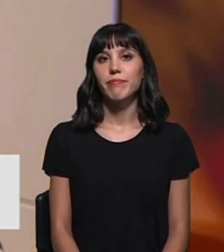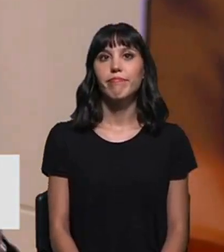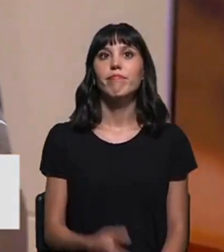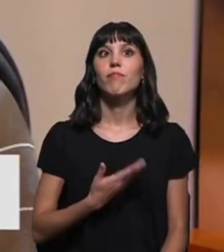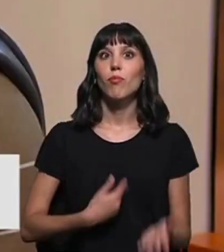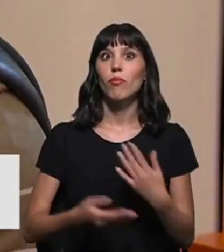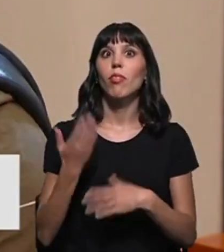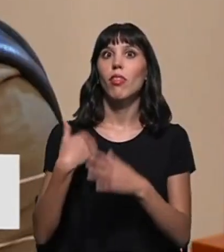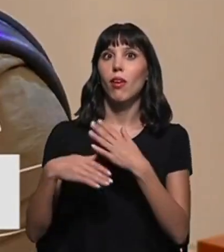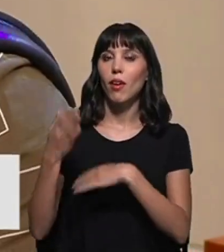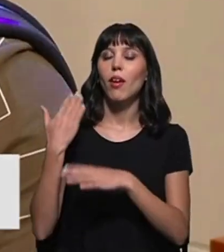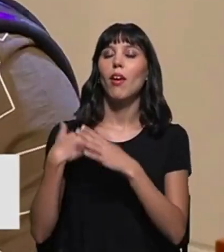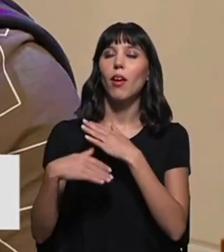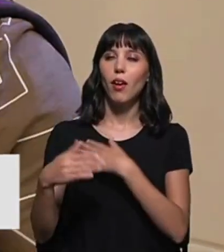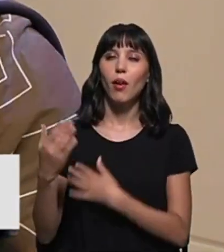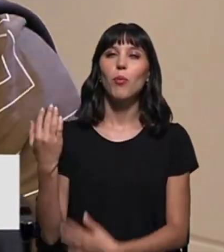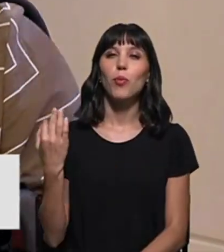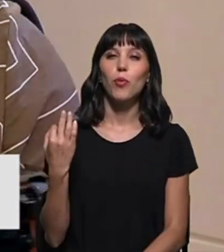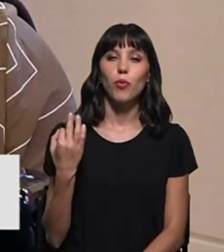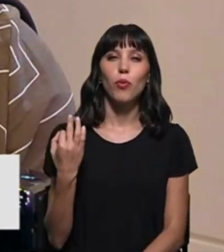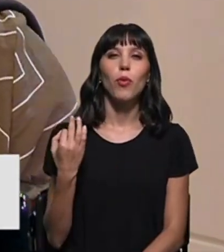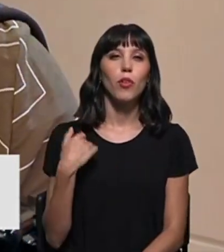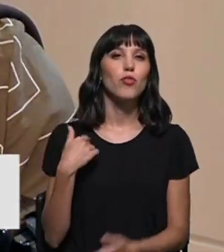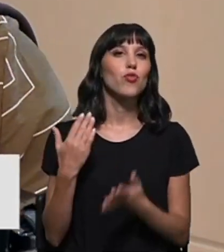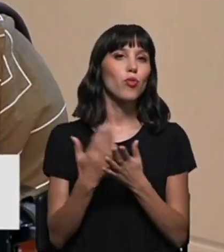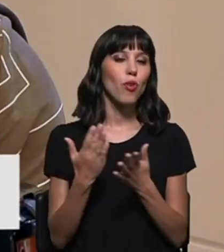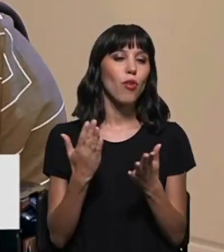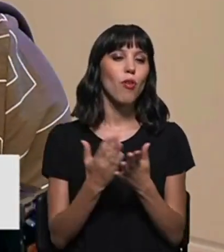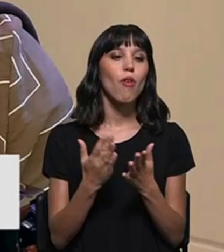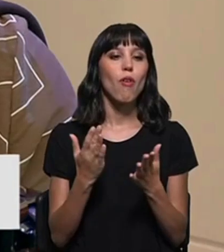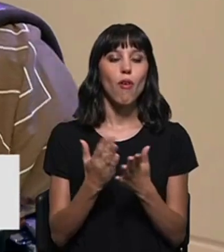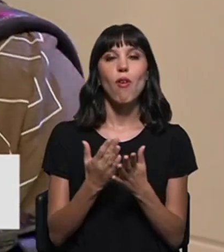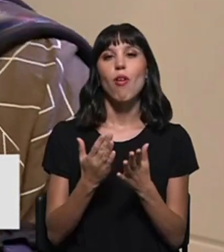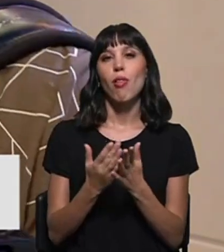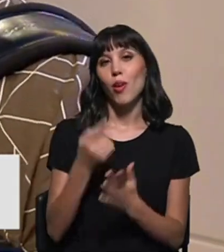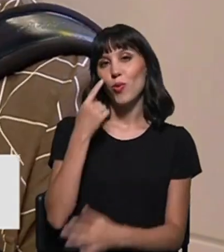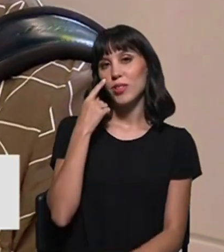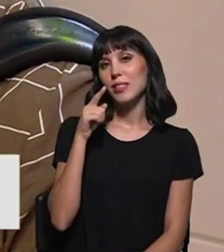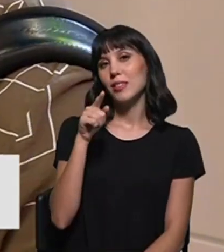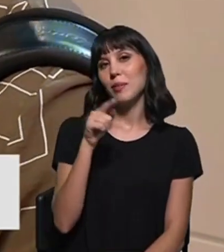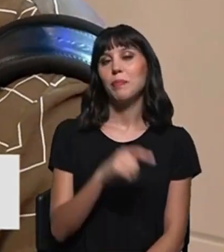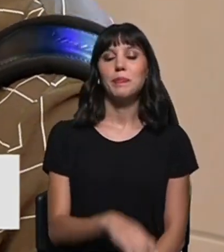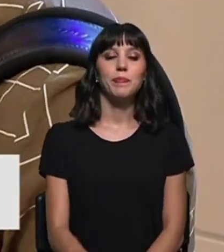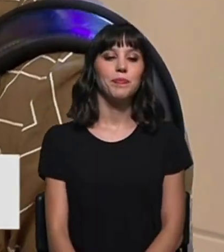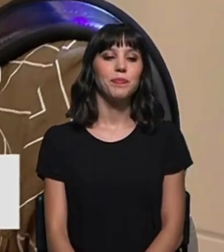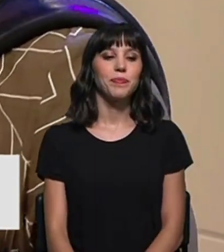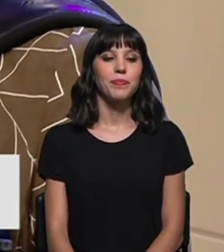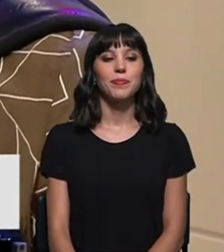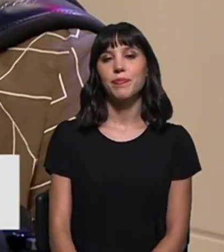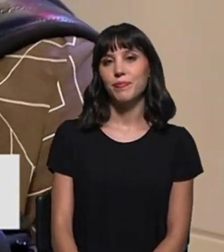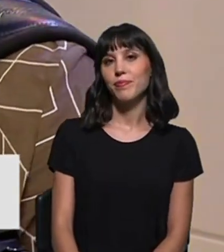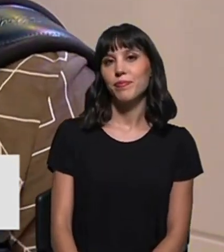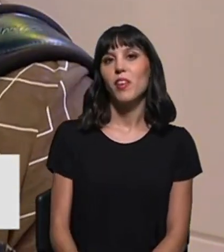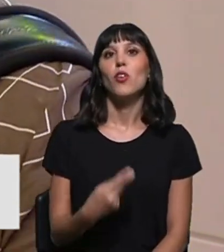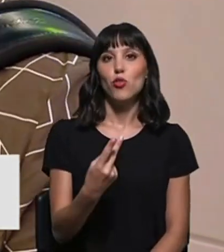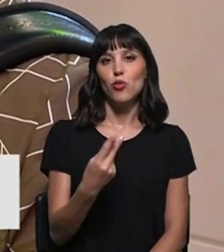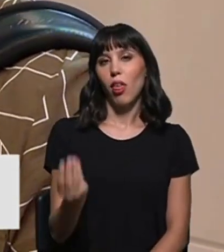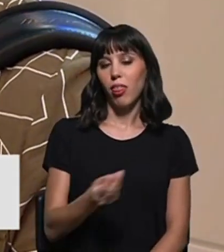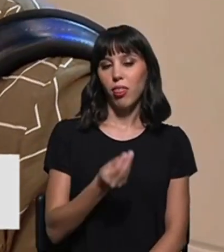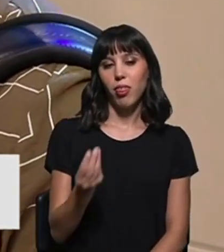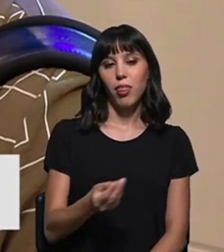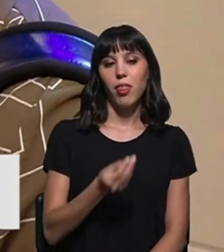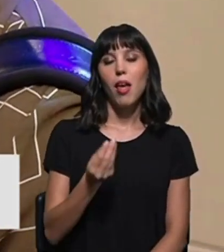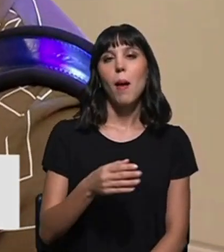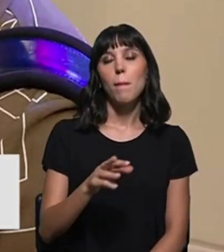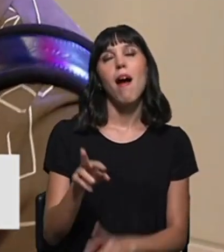Há muito, muito tempo, ainda na escola que eu te conheci. Embora criança, tinha